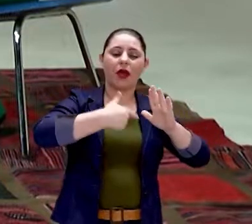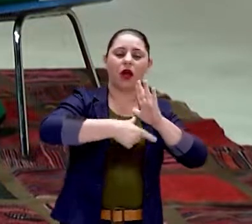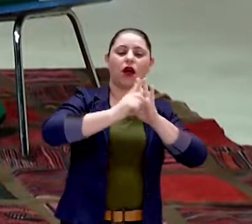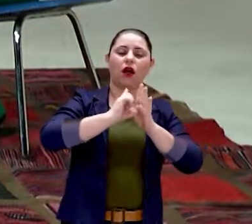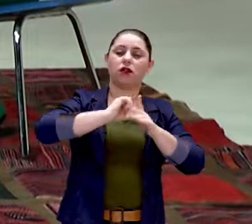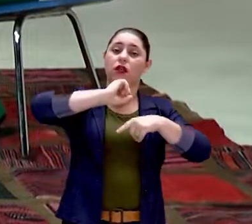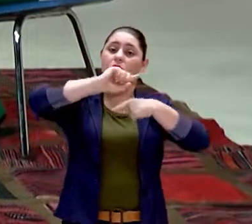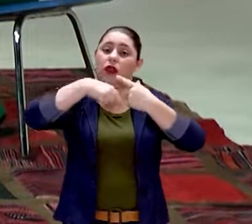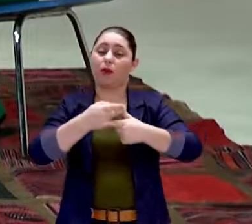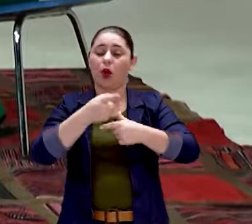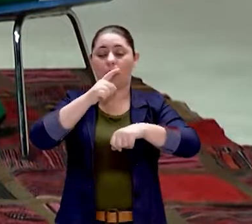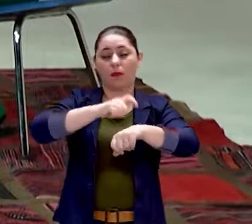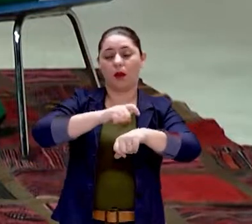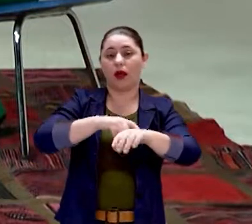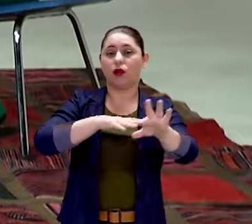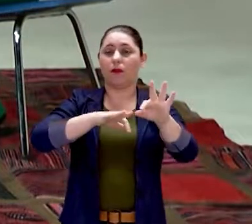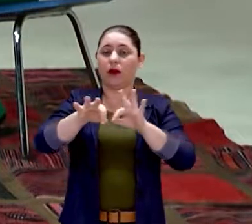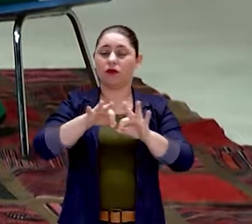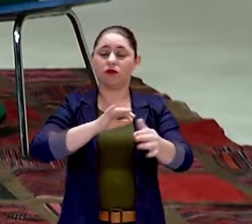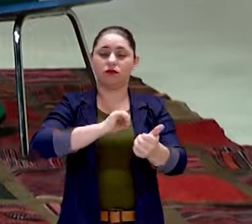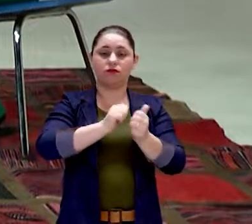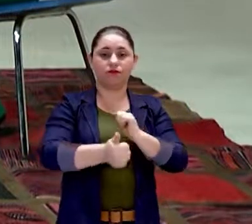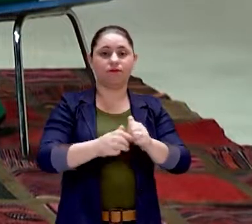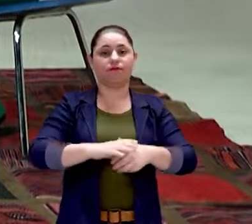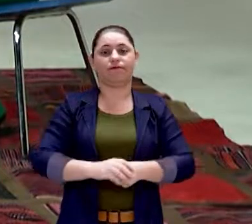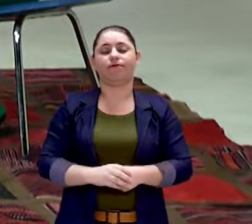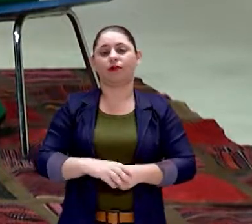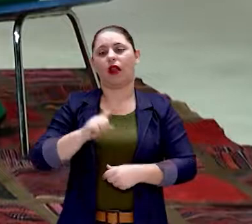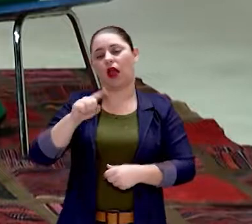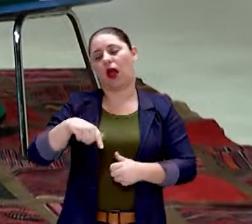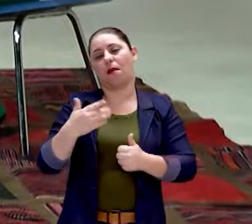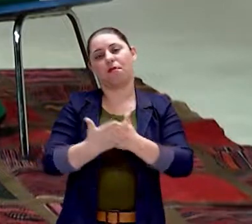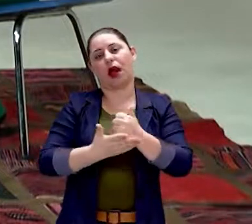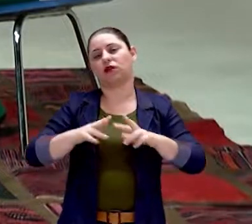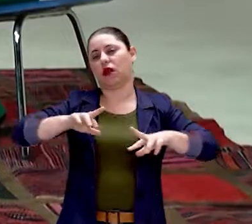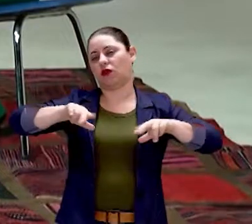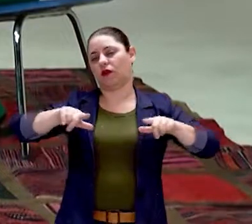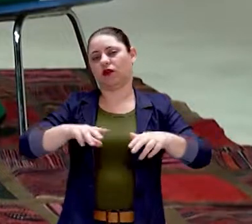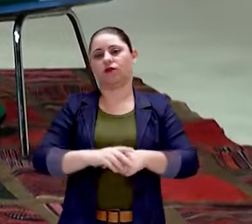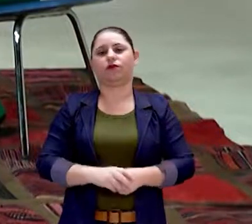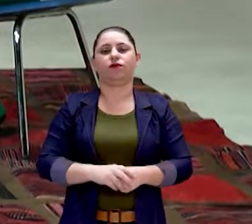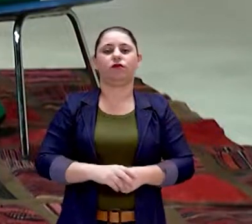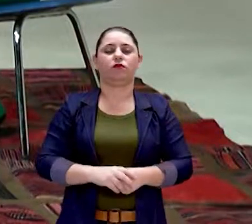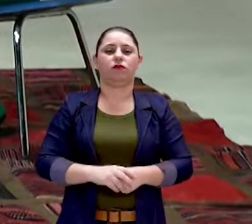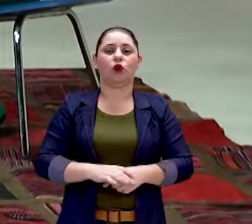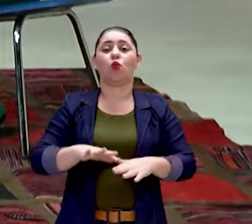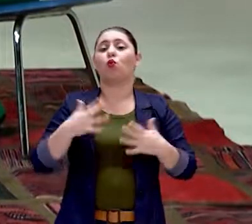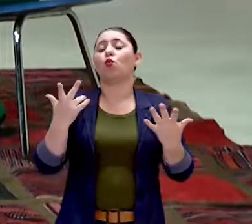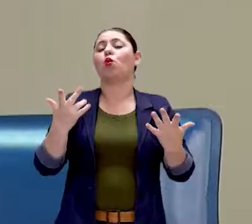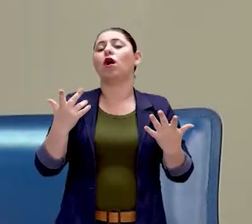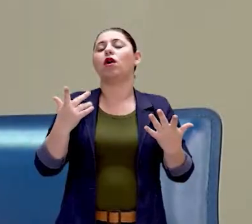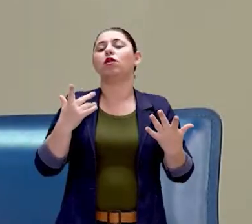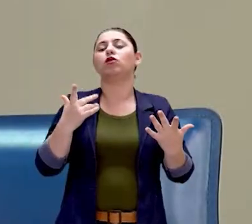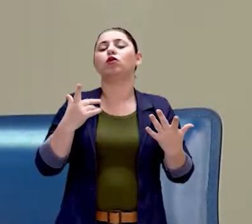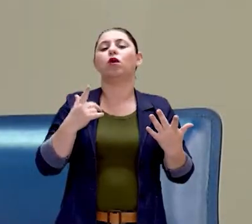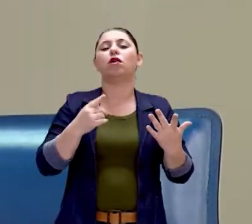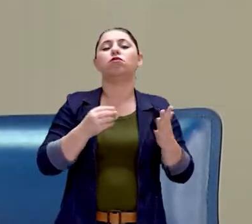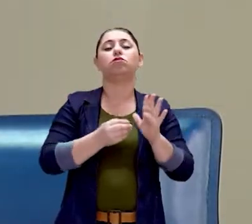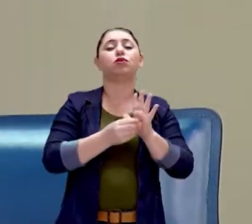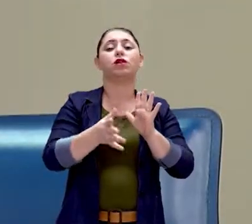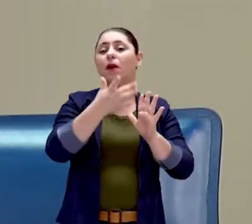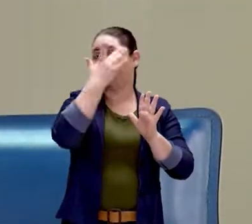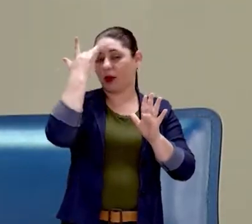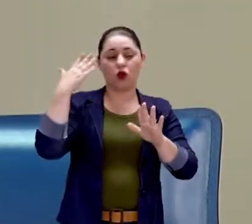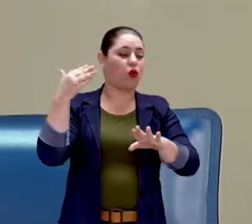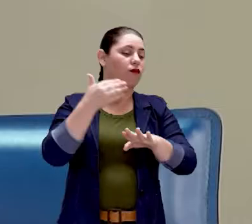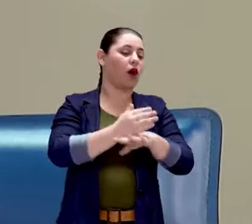antes, depois, o que comer durante essa preparação esportiva. Essa é basicamente a diferença. E quando que é indicado para uma pessoa